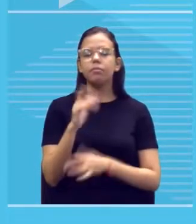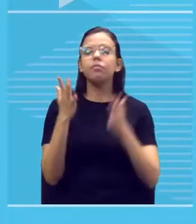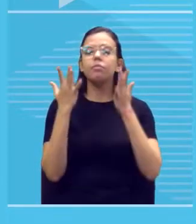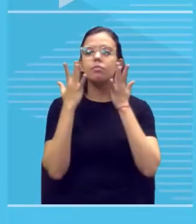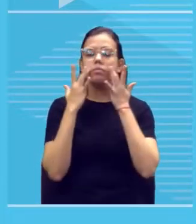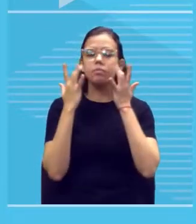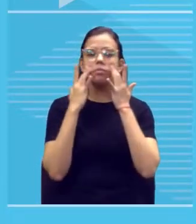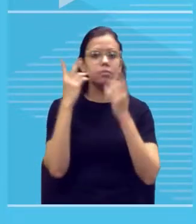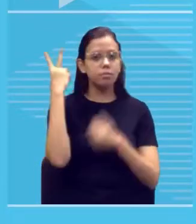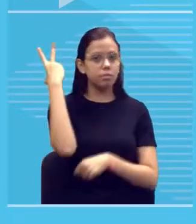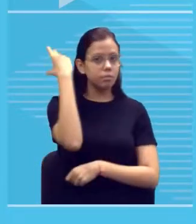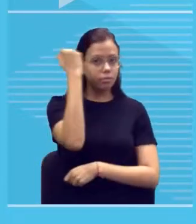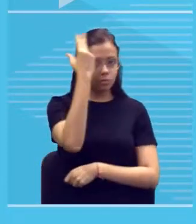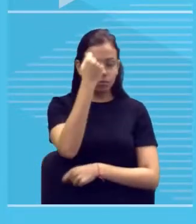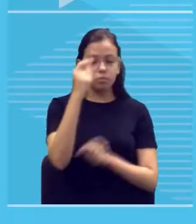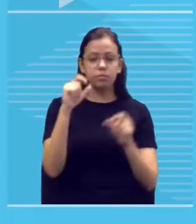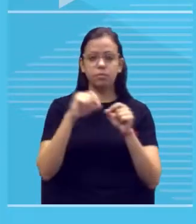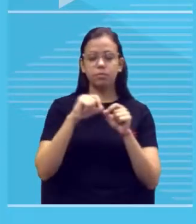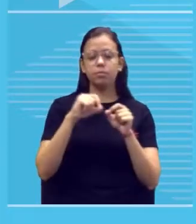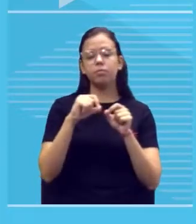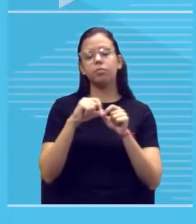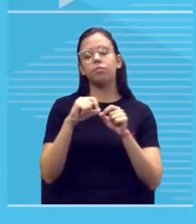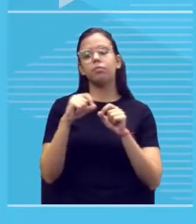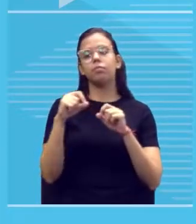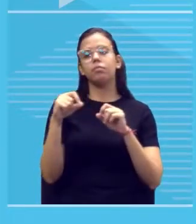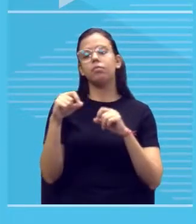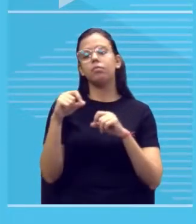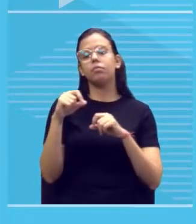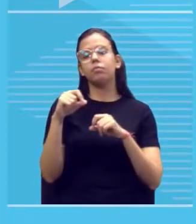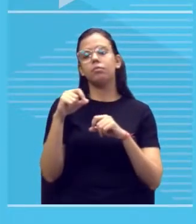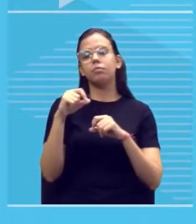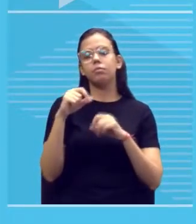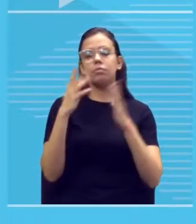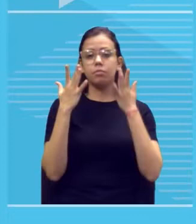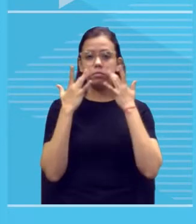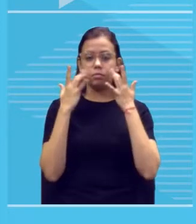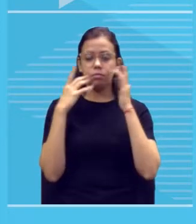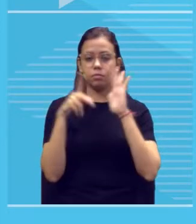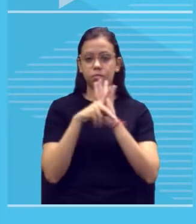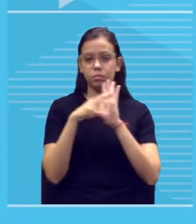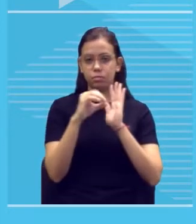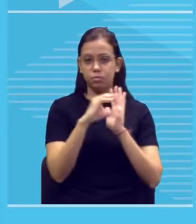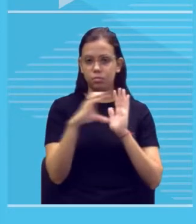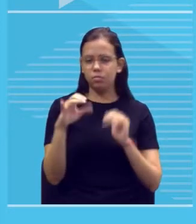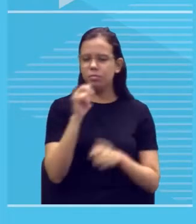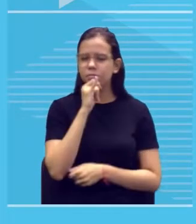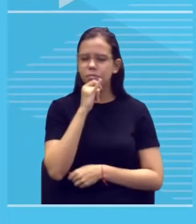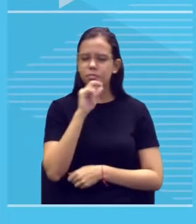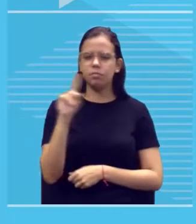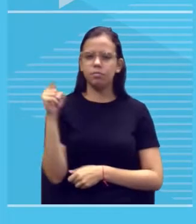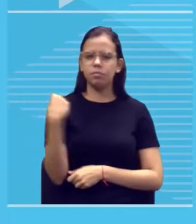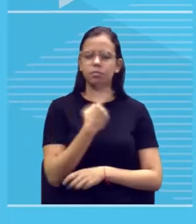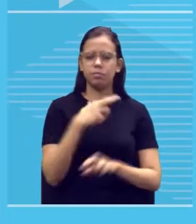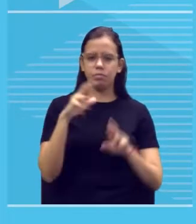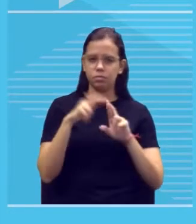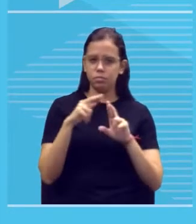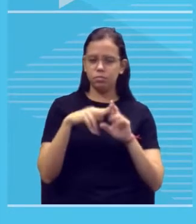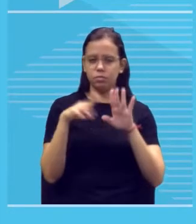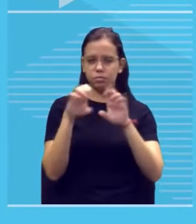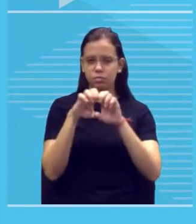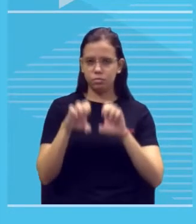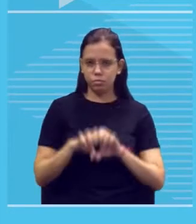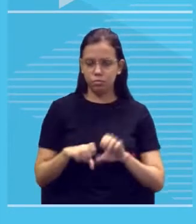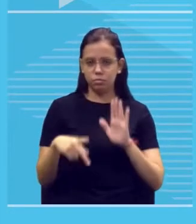por um teatro ocidental como um todo as referências que a gente tem de estrutura né do nosso teatro